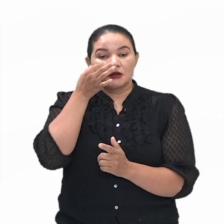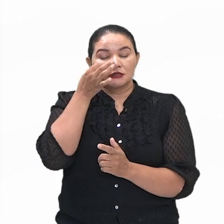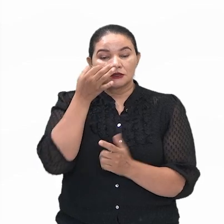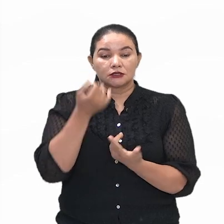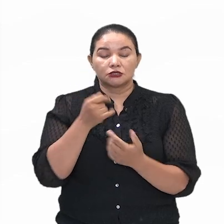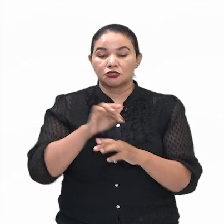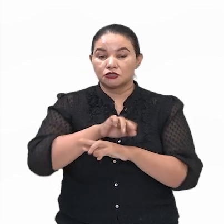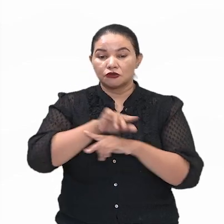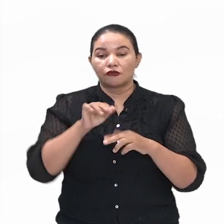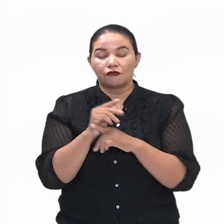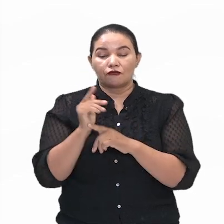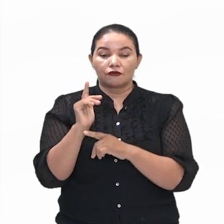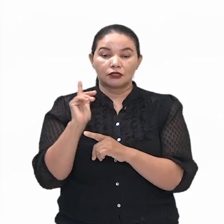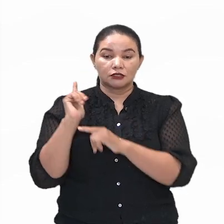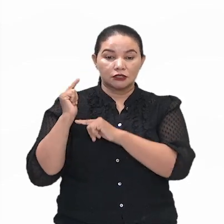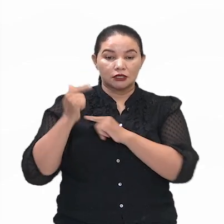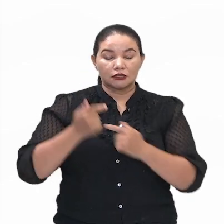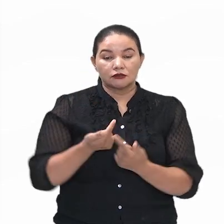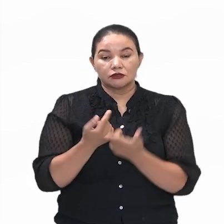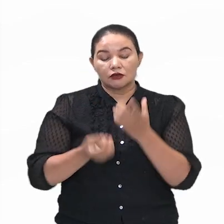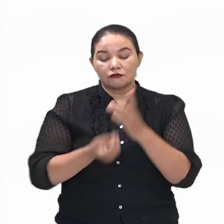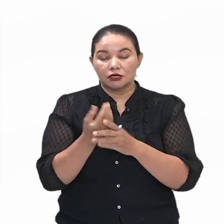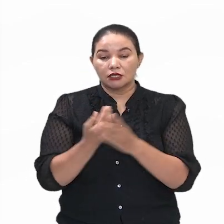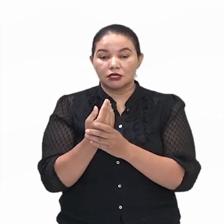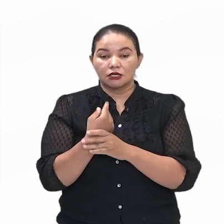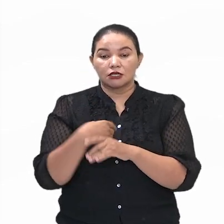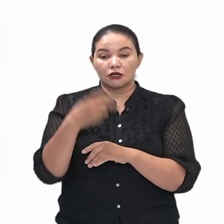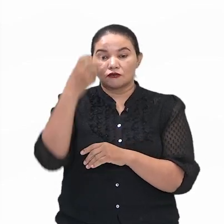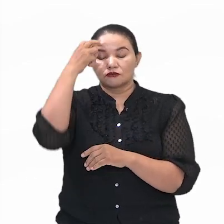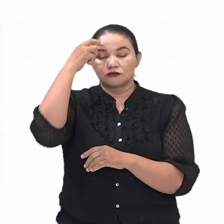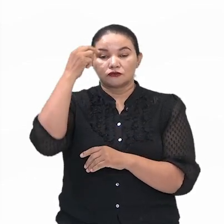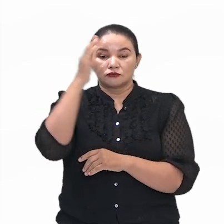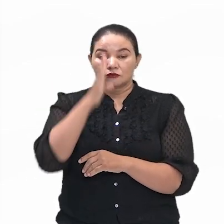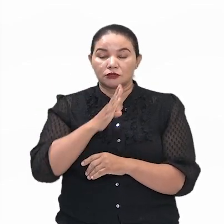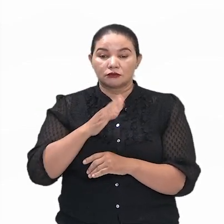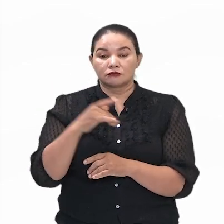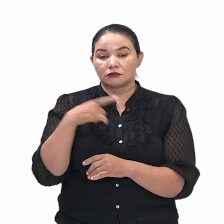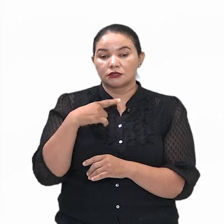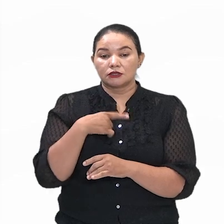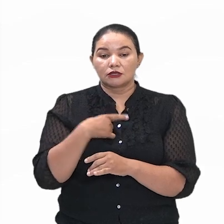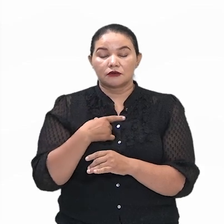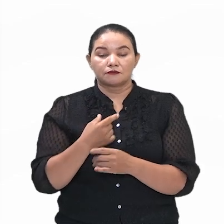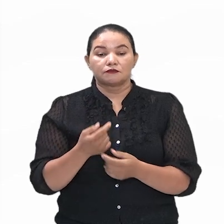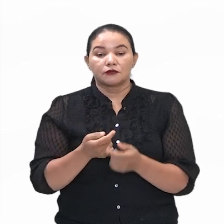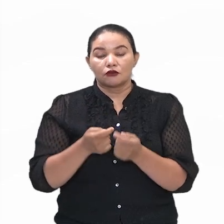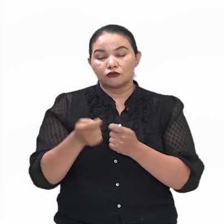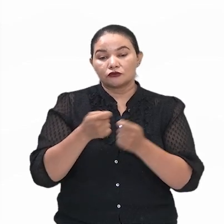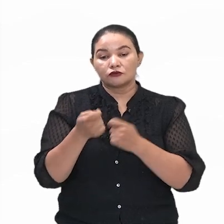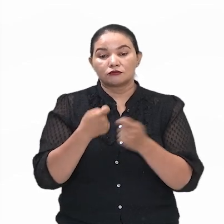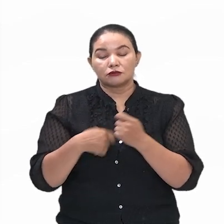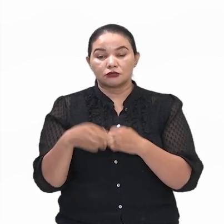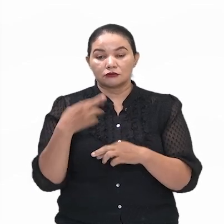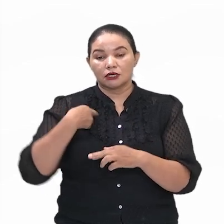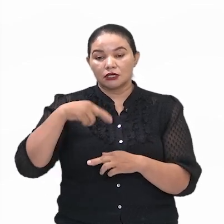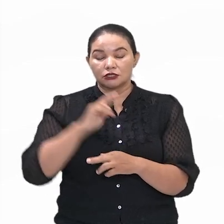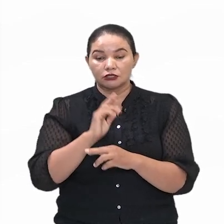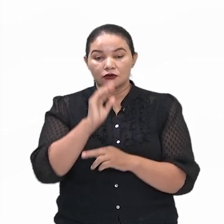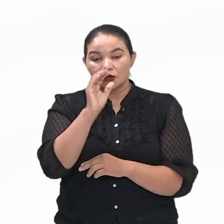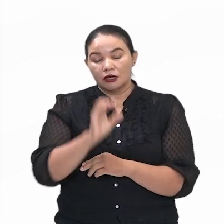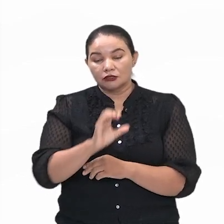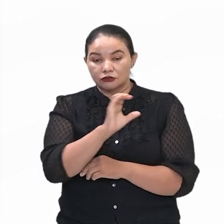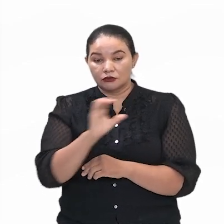vão formar justamente a cultura brasileira. Vamos ter o domínio da religião católica, lembrando